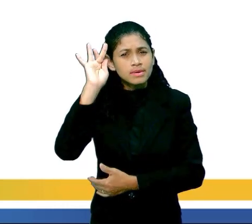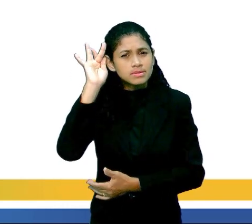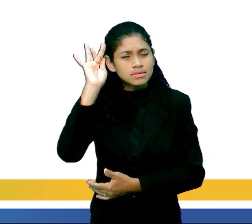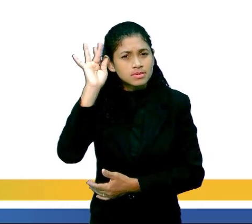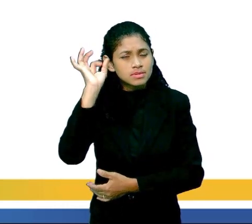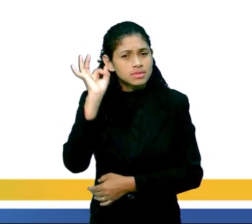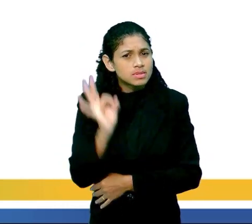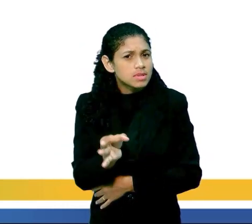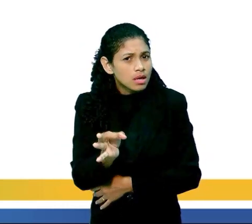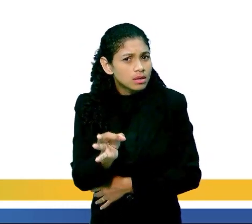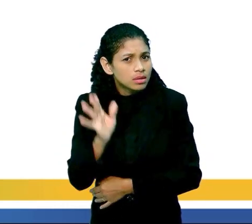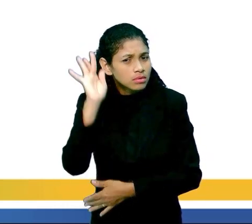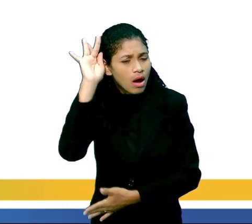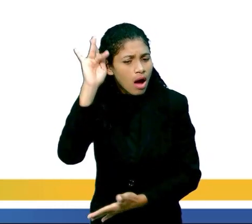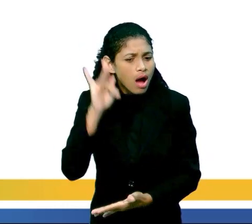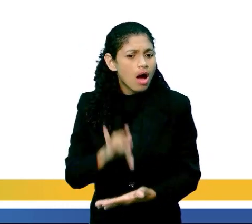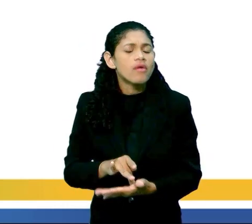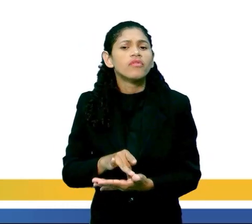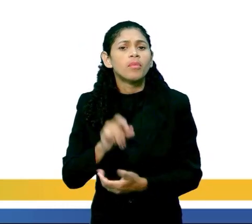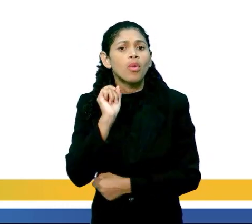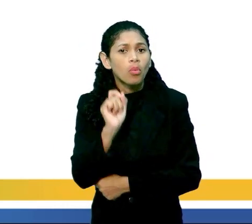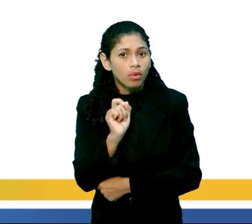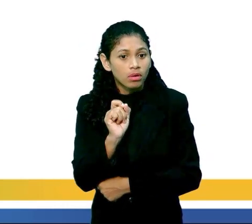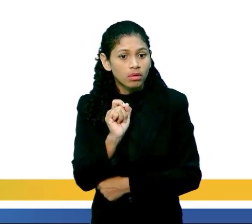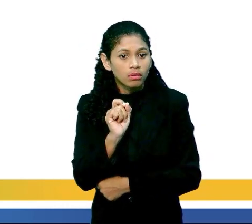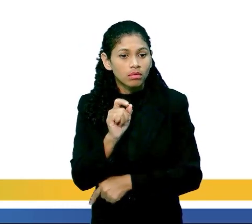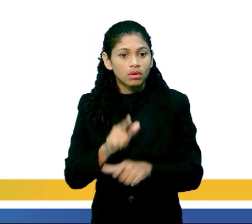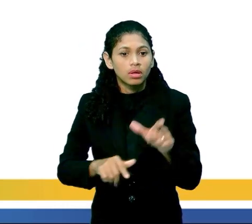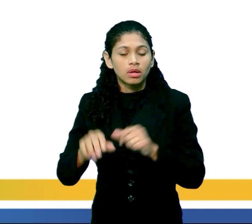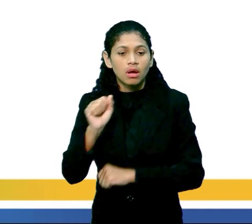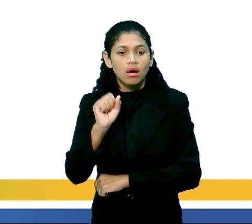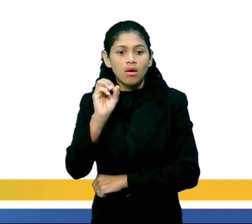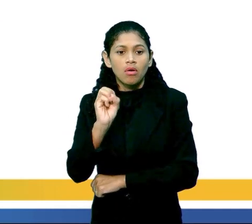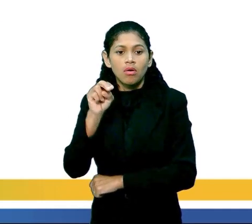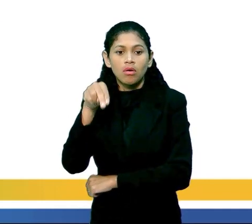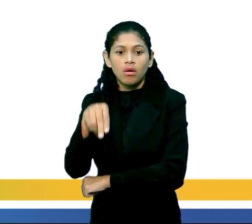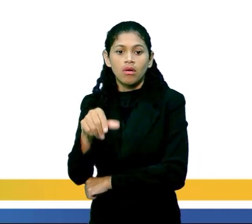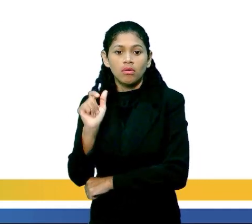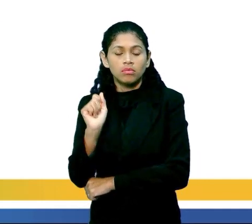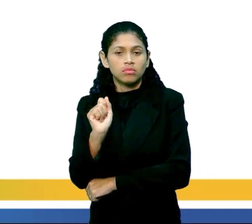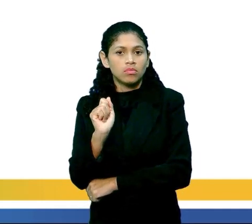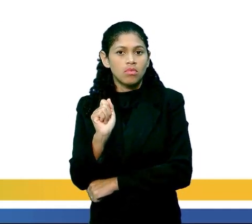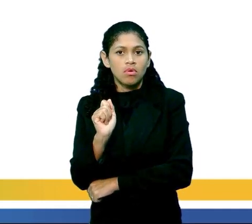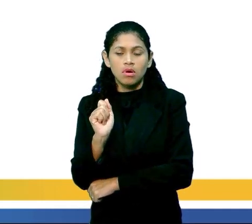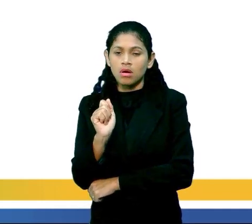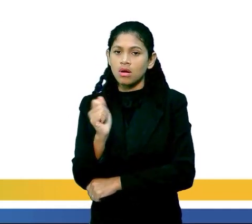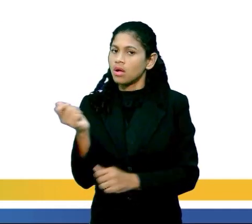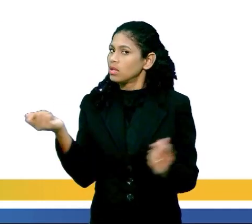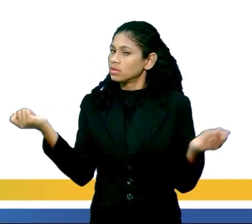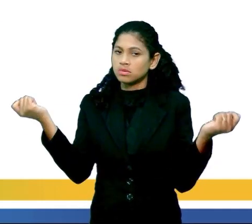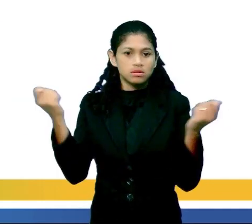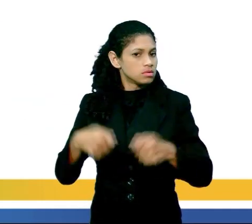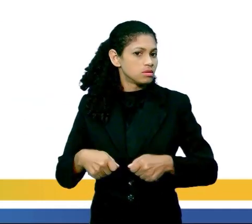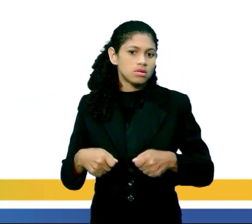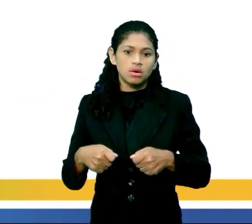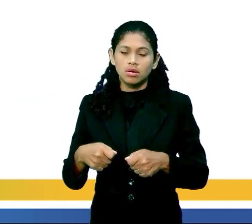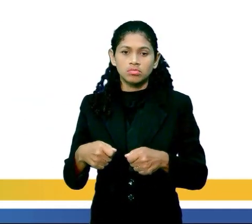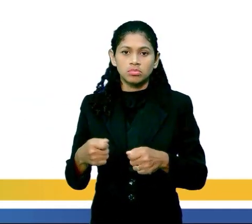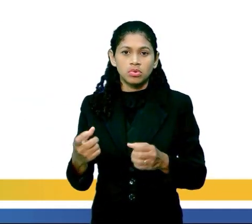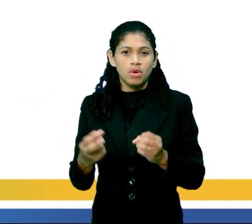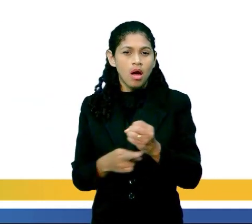que, letra A, as ONGs não possibilitam a recuperação dos